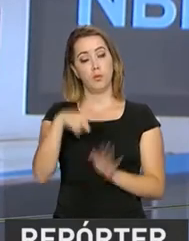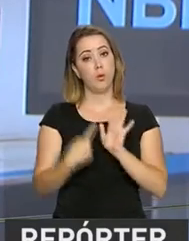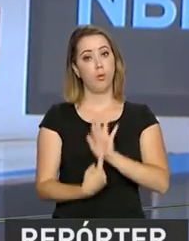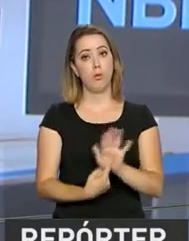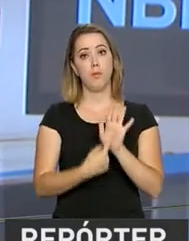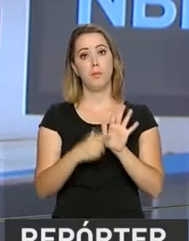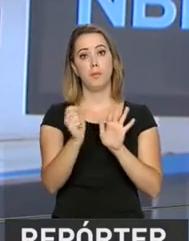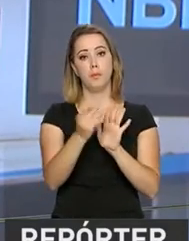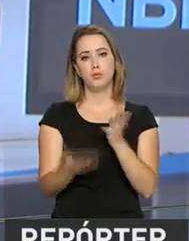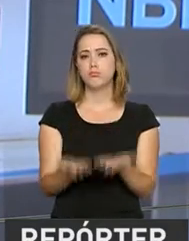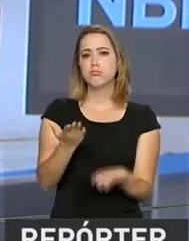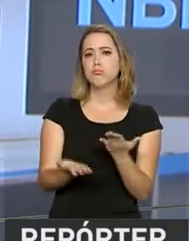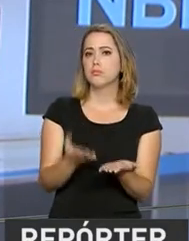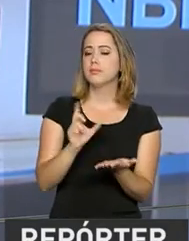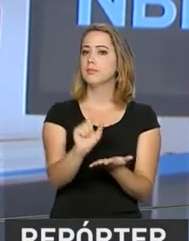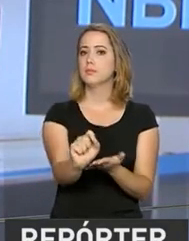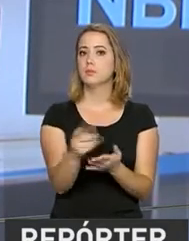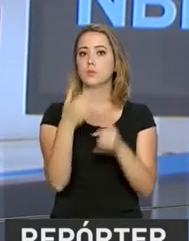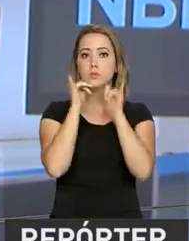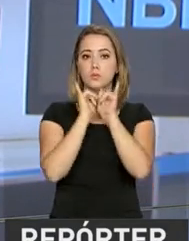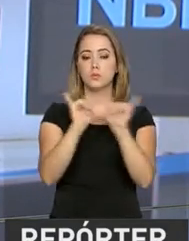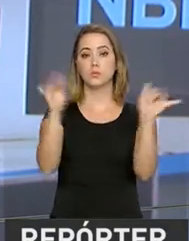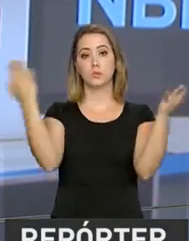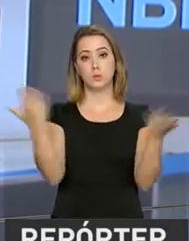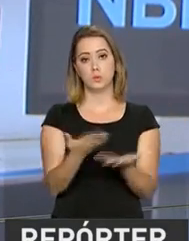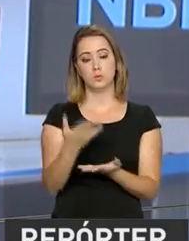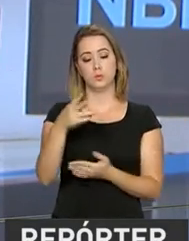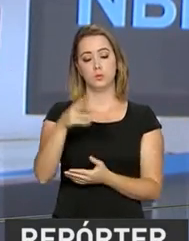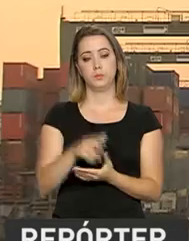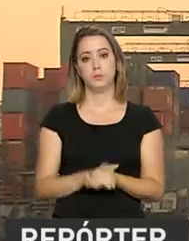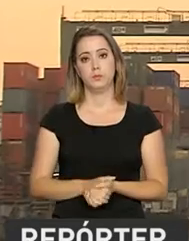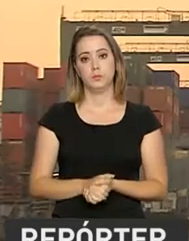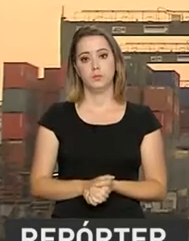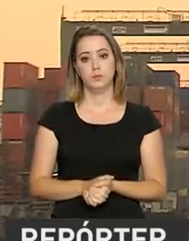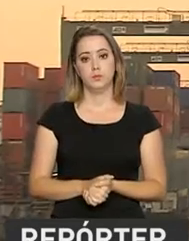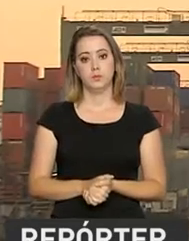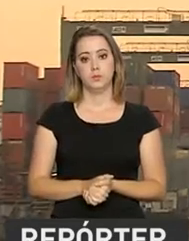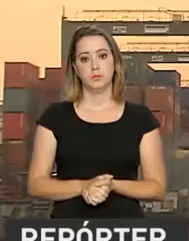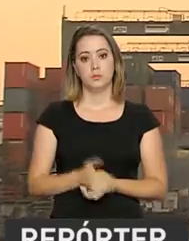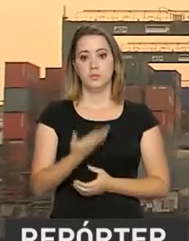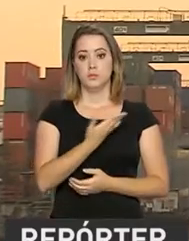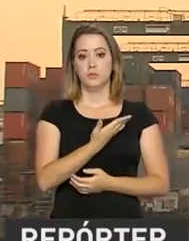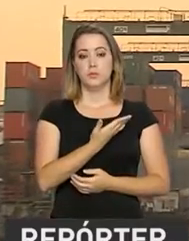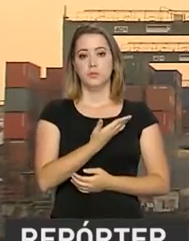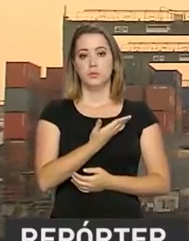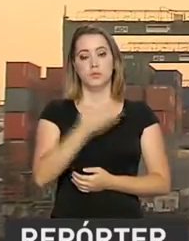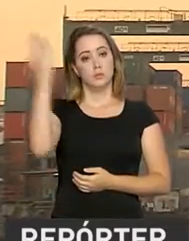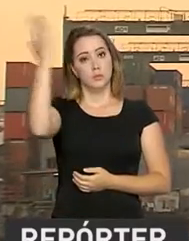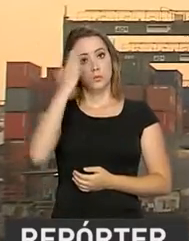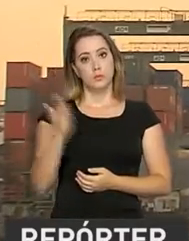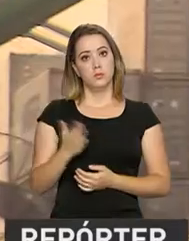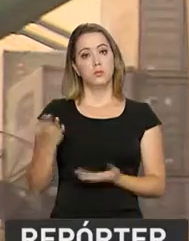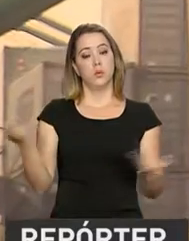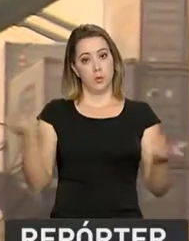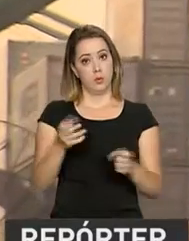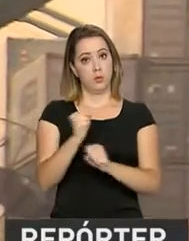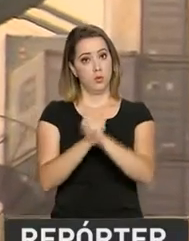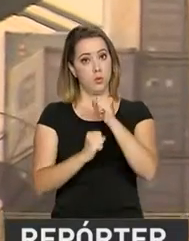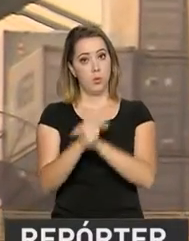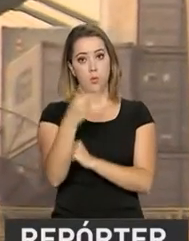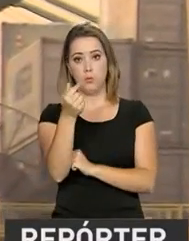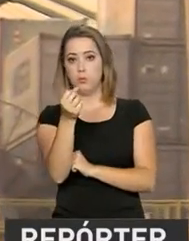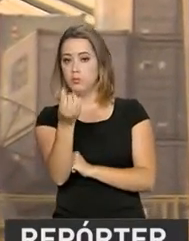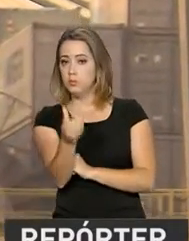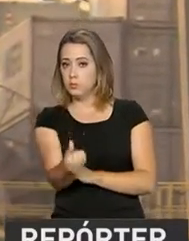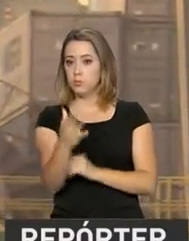comercial brasileira divulgado nesta segunda feira o brasil fechou 2010 16 com superávit